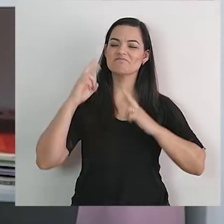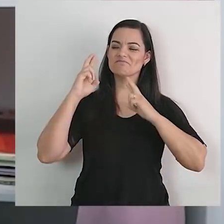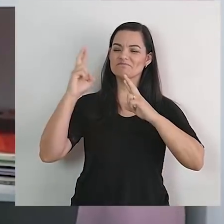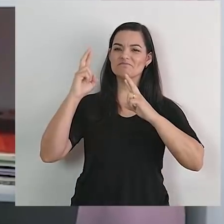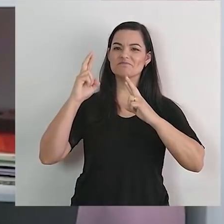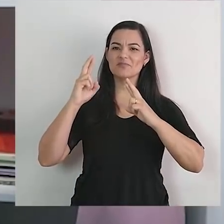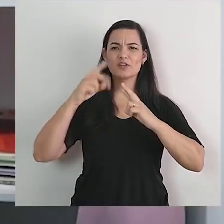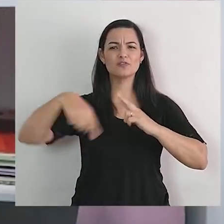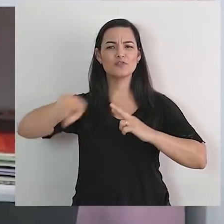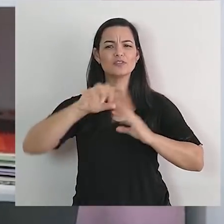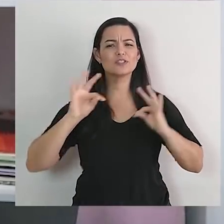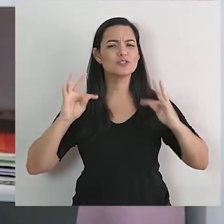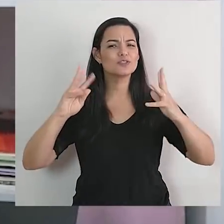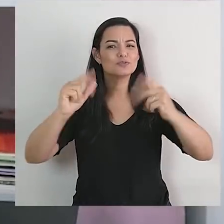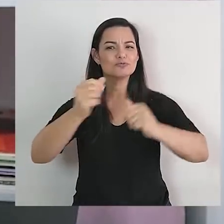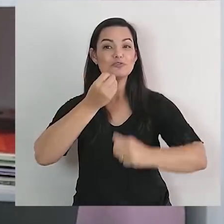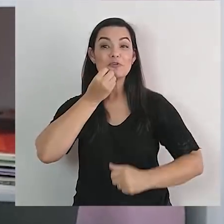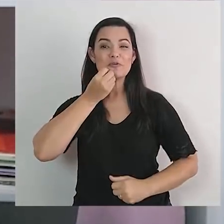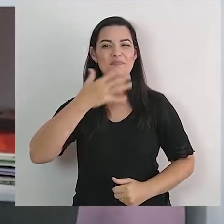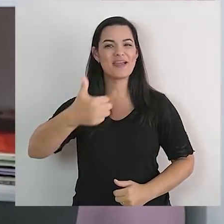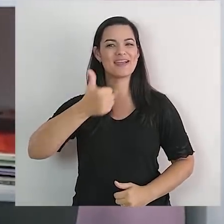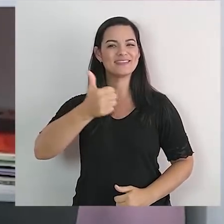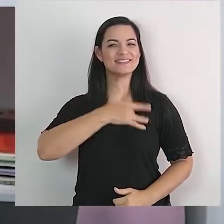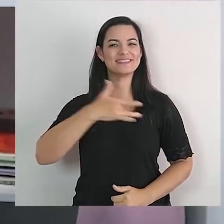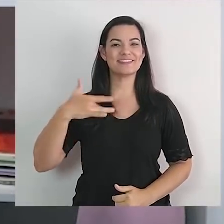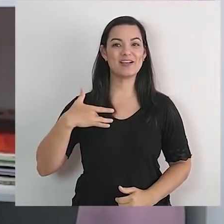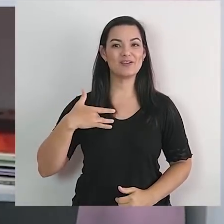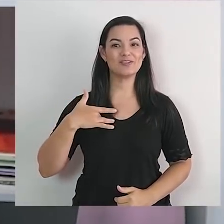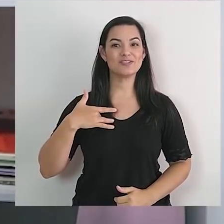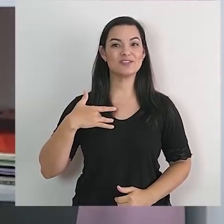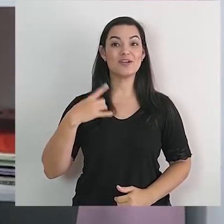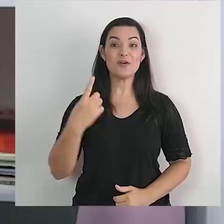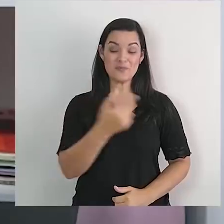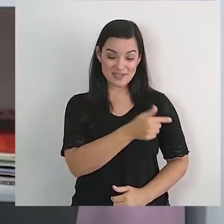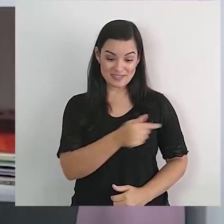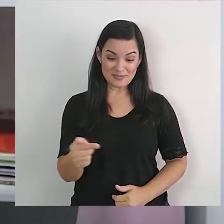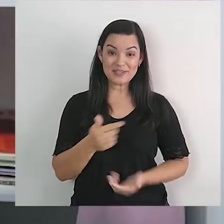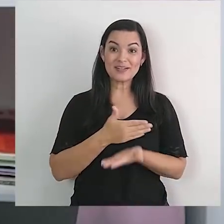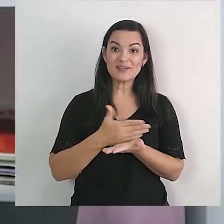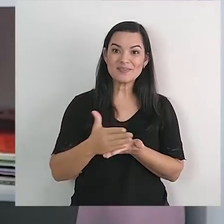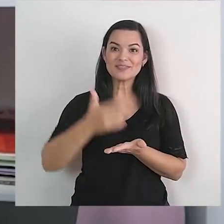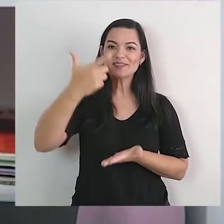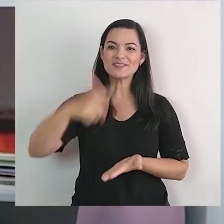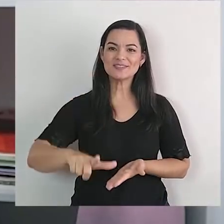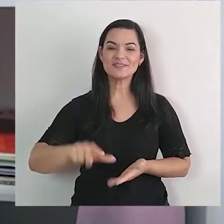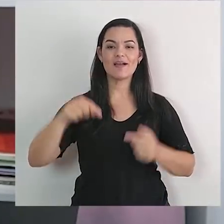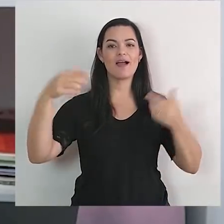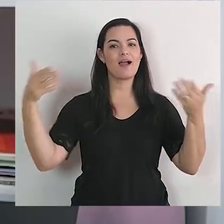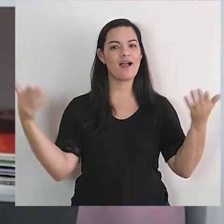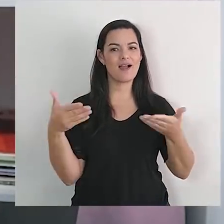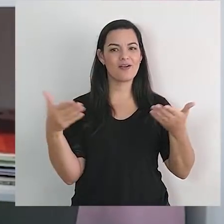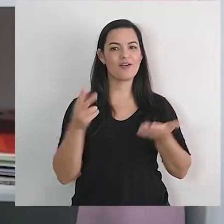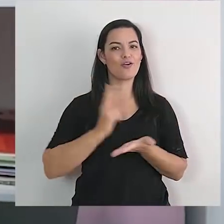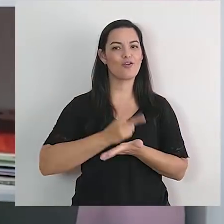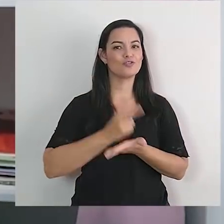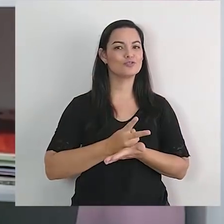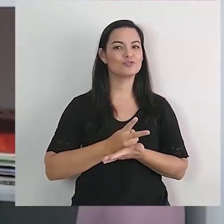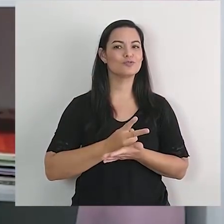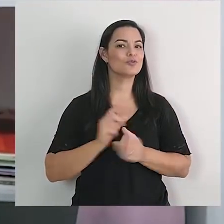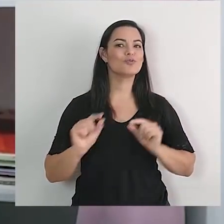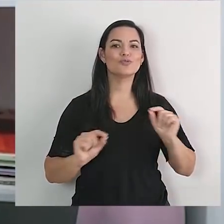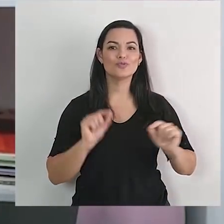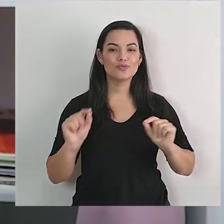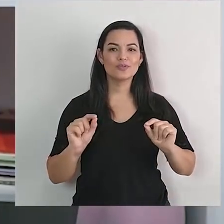Espero que todos estejam bem. Começamos mais uma semana e nesta semana vamos dar continuidade aos